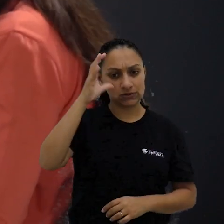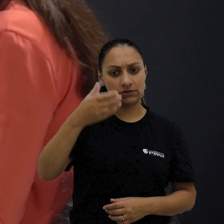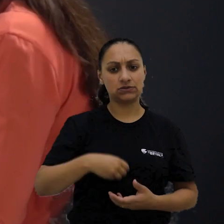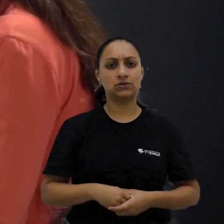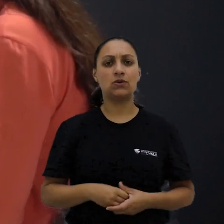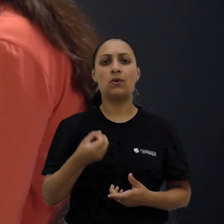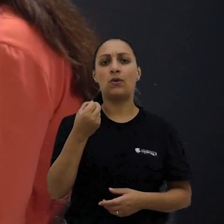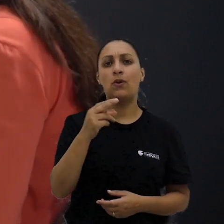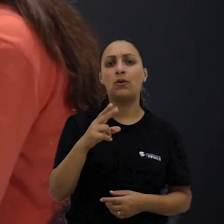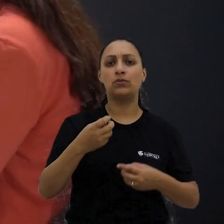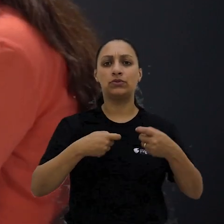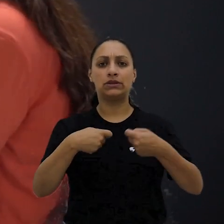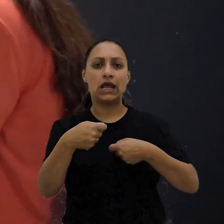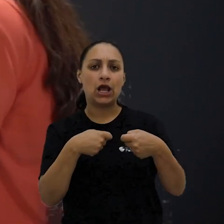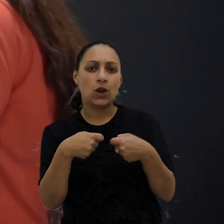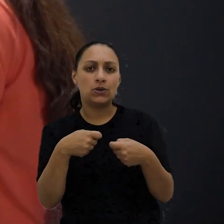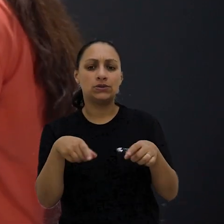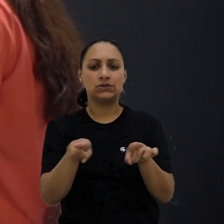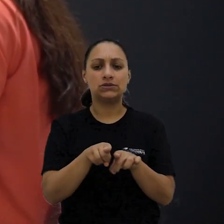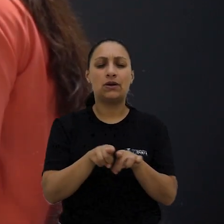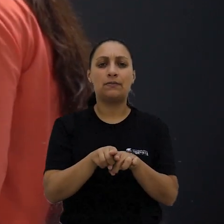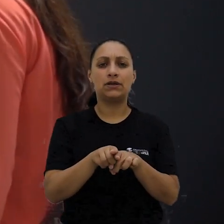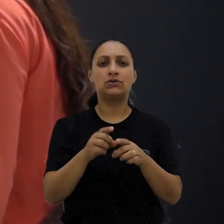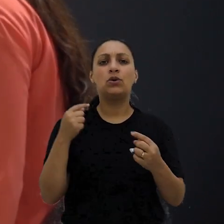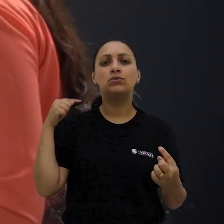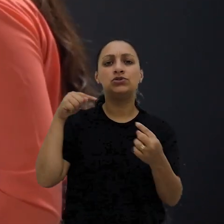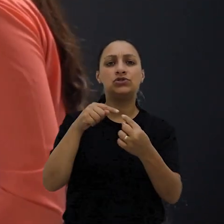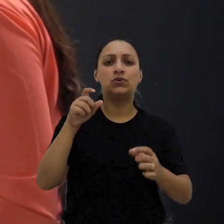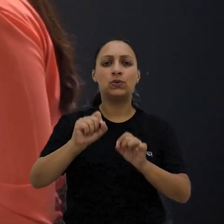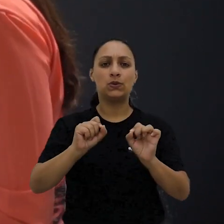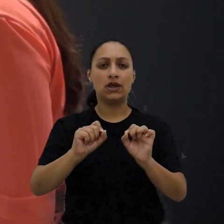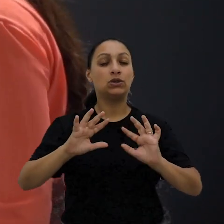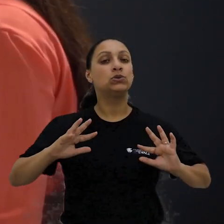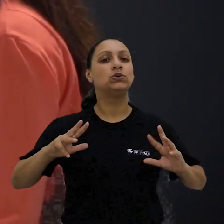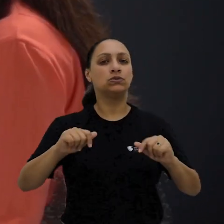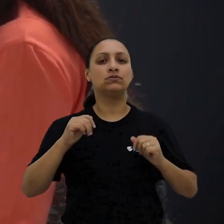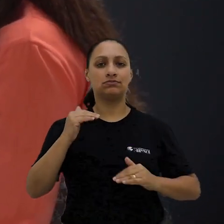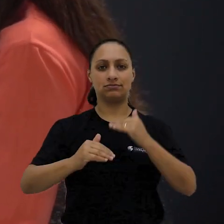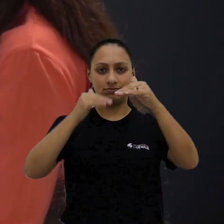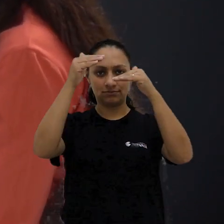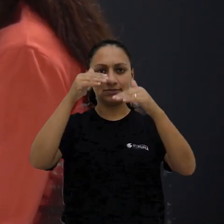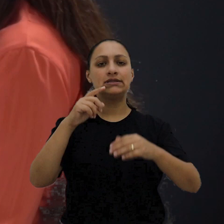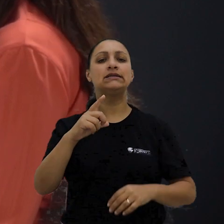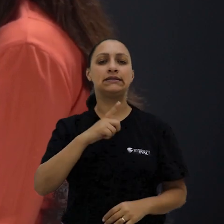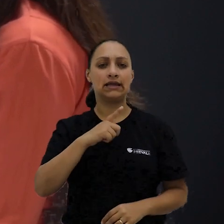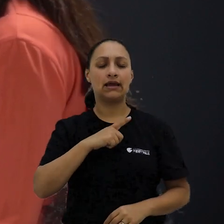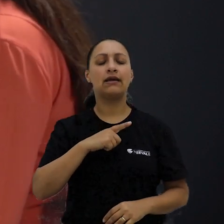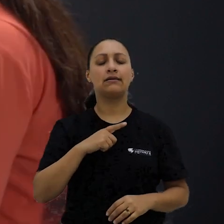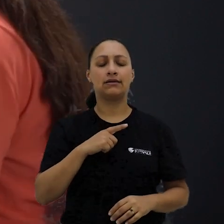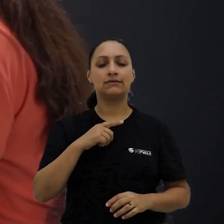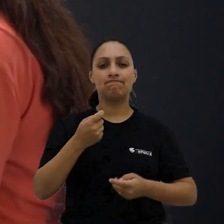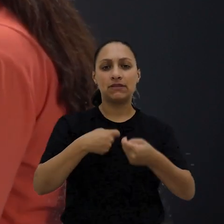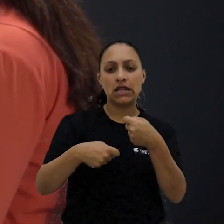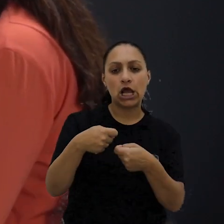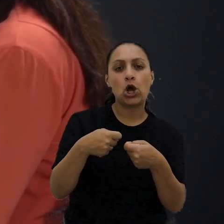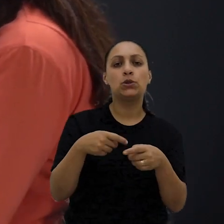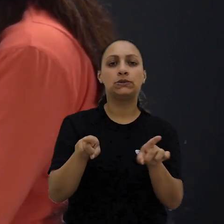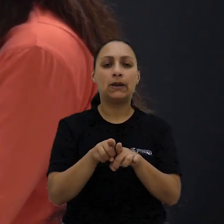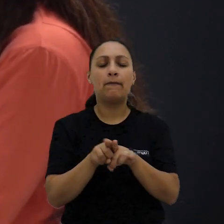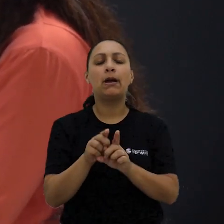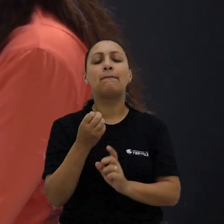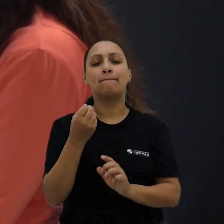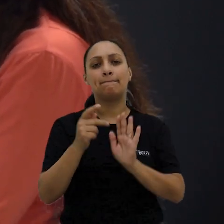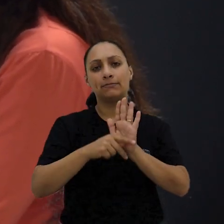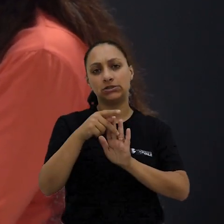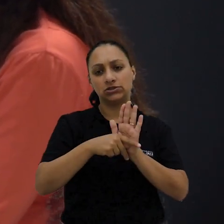dentro da empresa ou negócios. Que claro, o nosso objetivo é que todo mundo cresça, né? E que saiam negócios ou projetos.